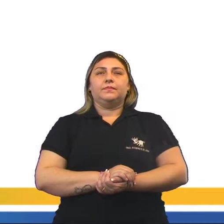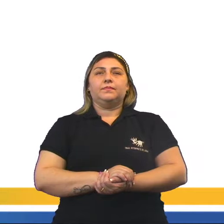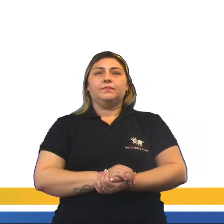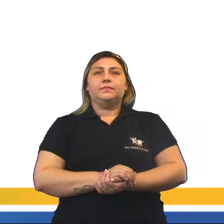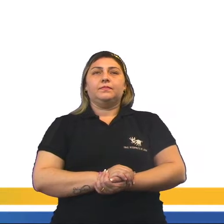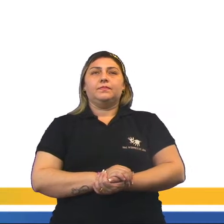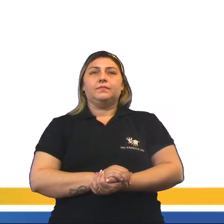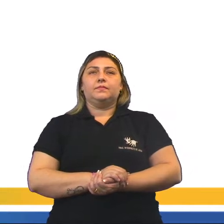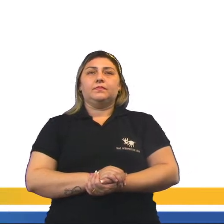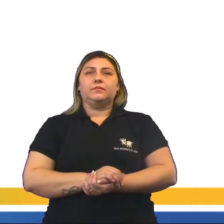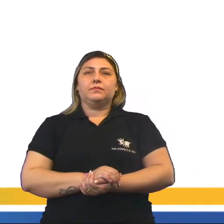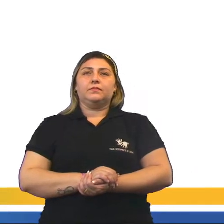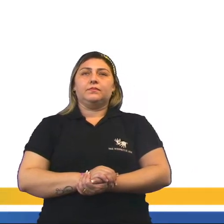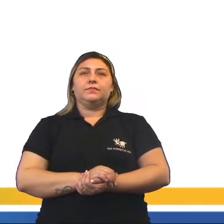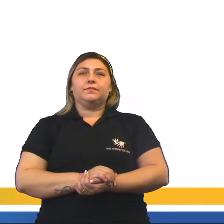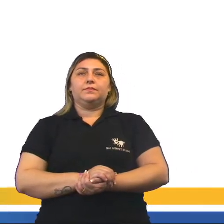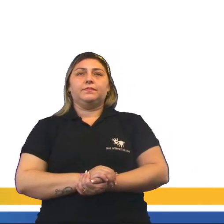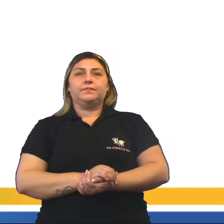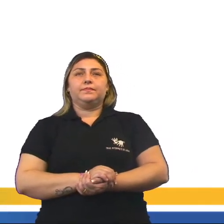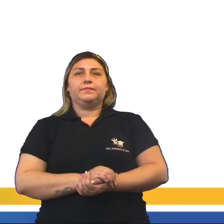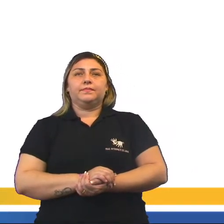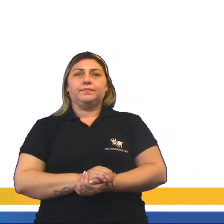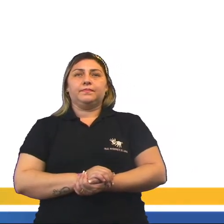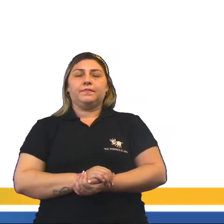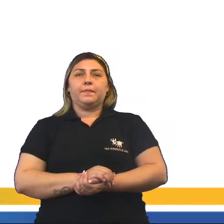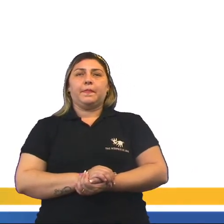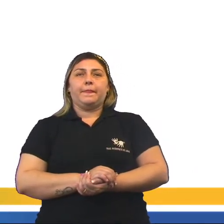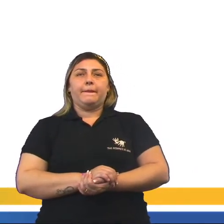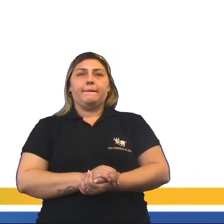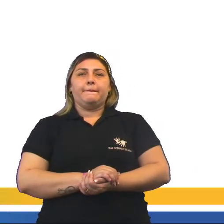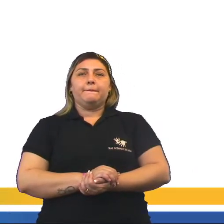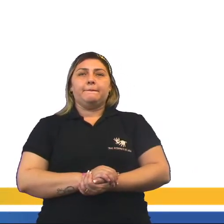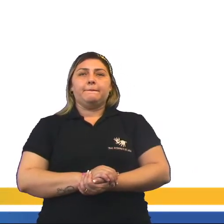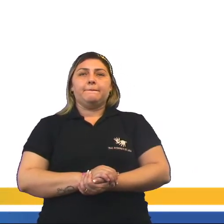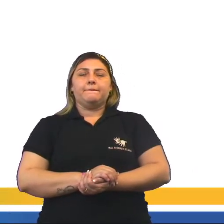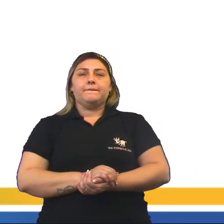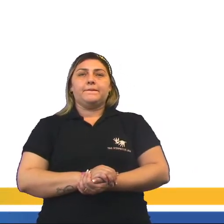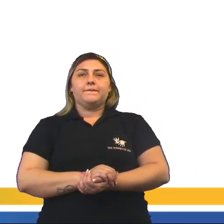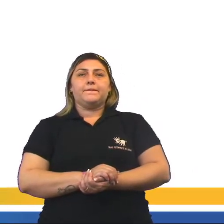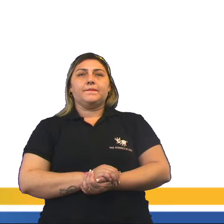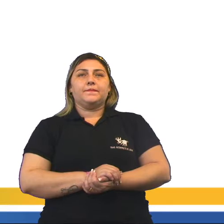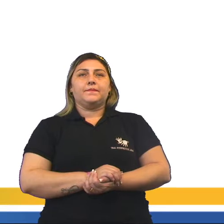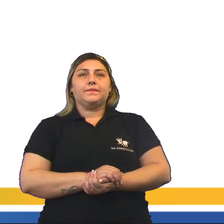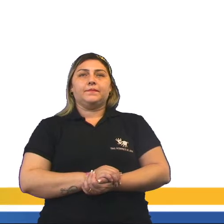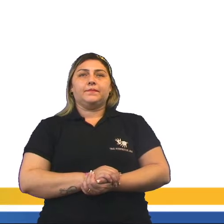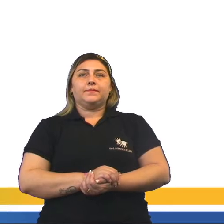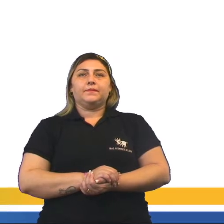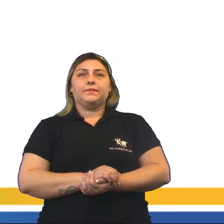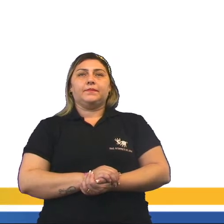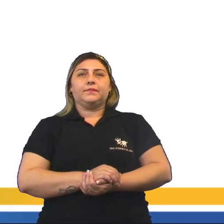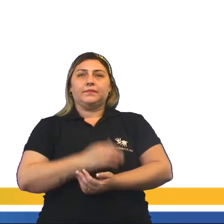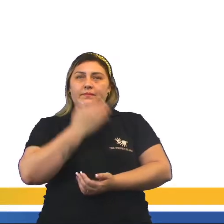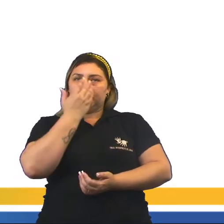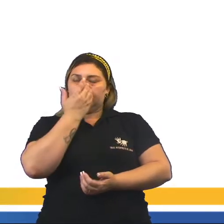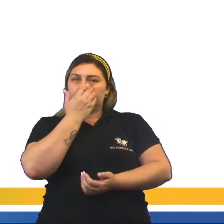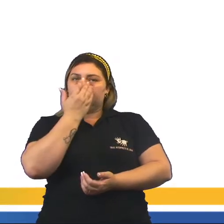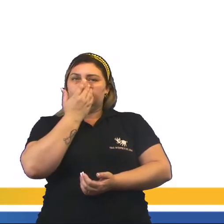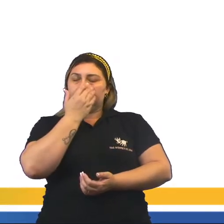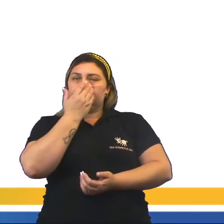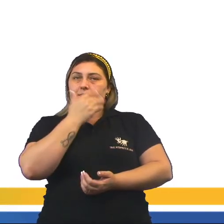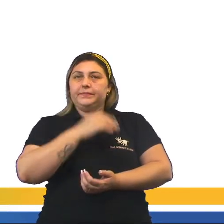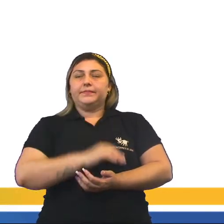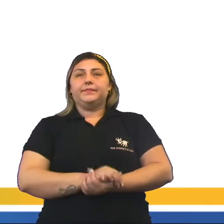1976. He was a singer, actor, and the vocalist of the American rock band Linkin Park.